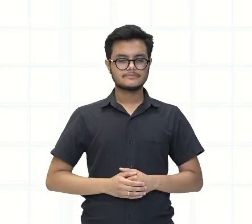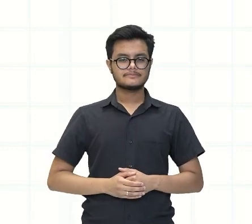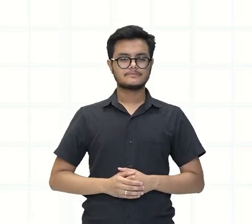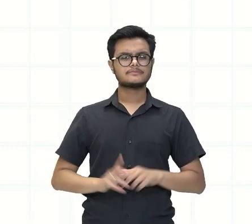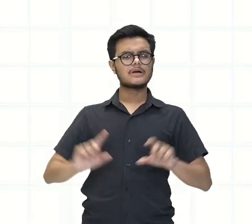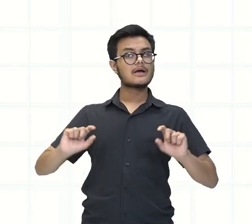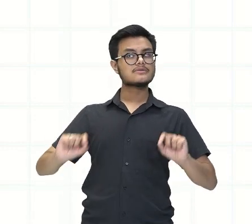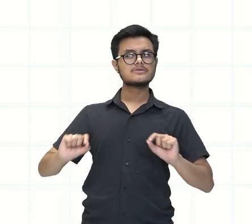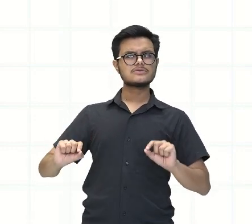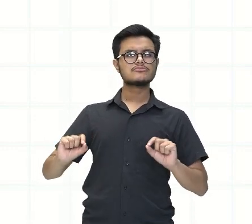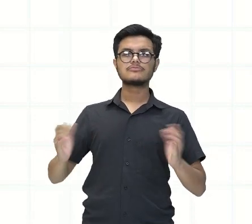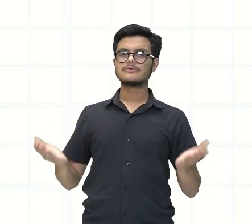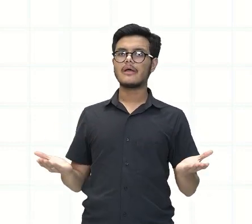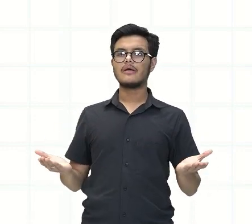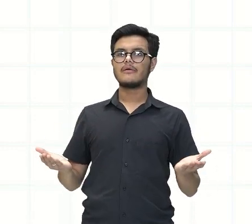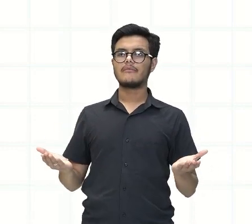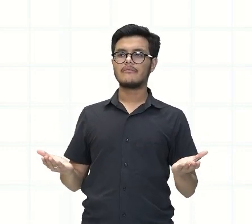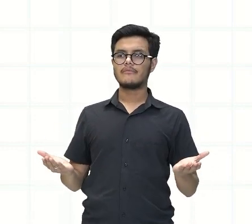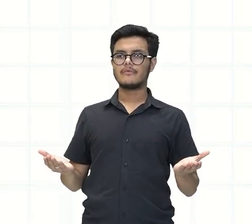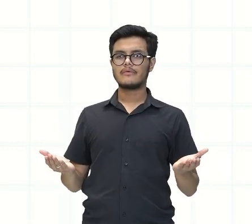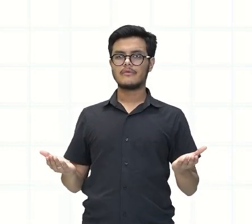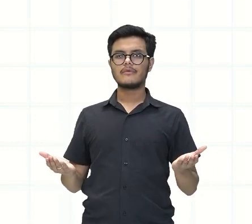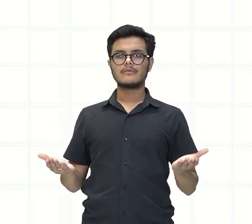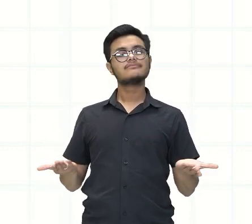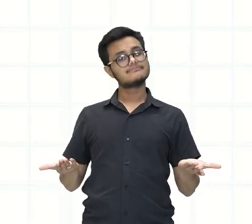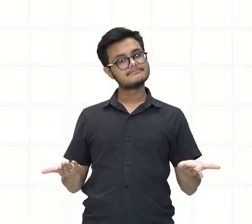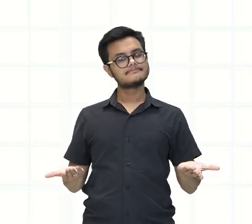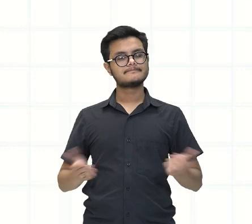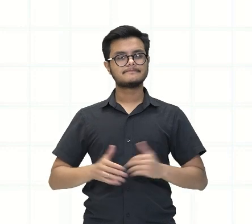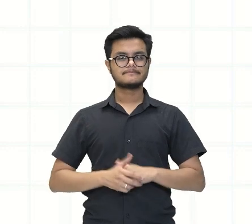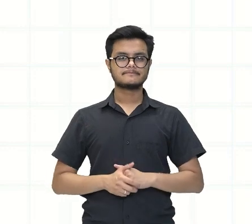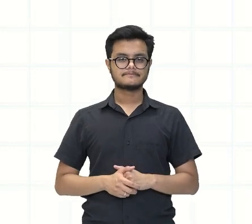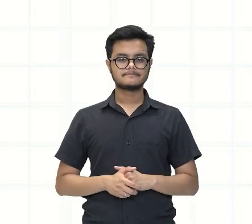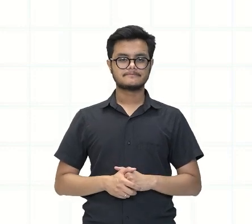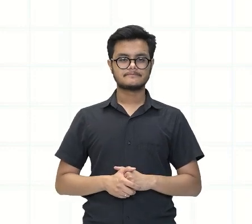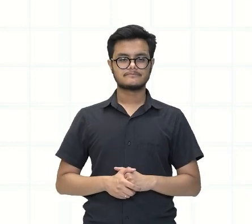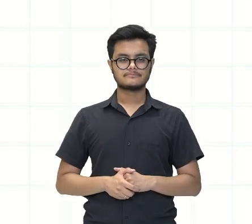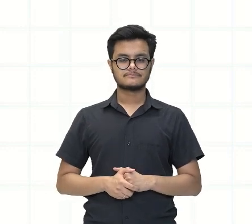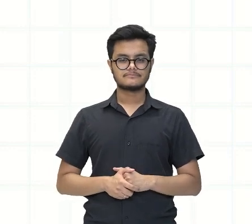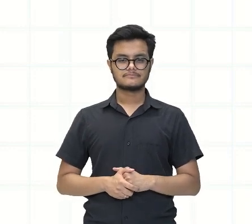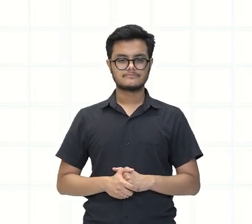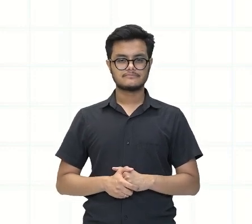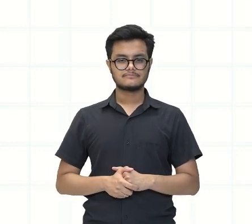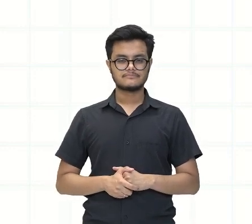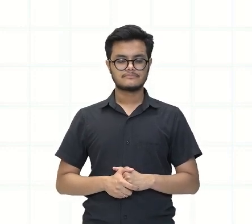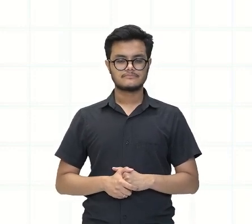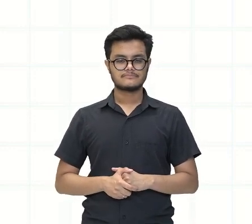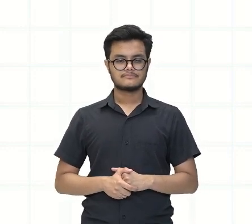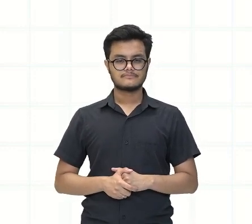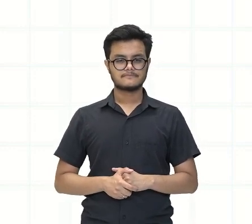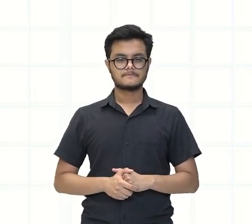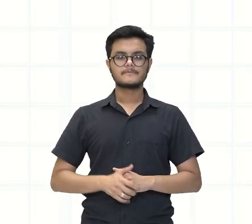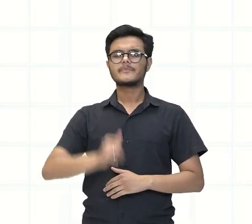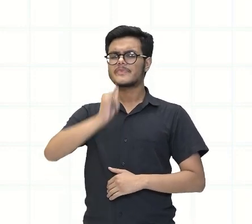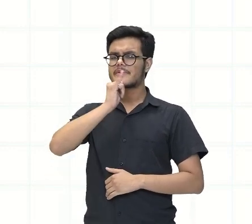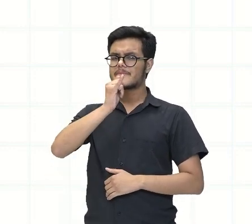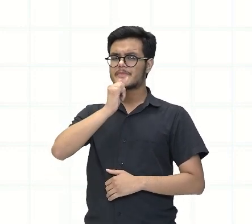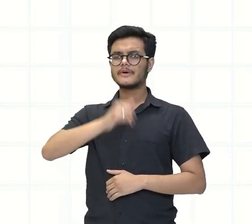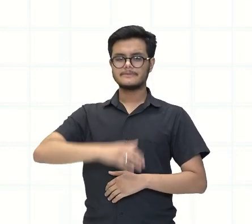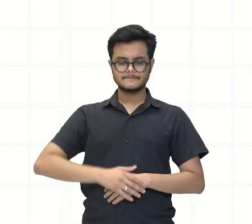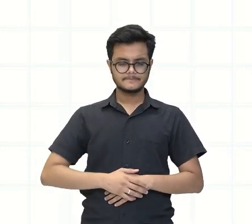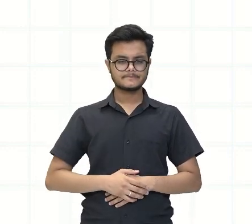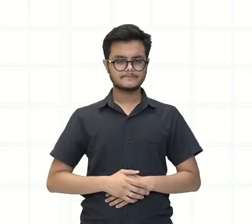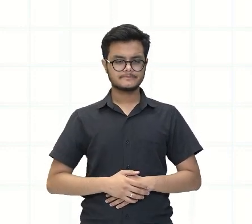quê? Cota emergencial. Então, aí está o complemento sem preposição. E agora observa aquela parte em